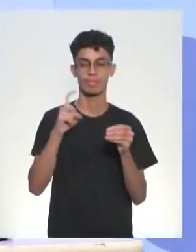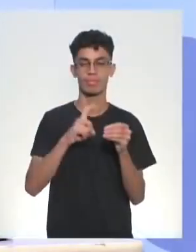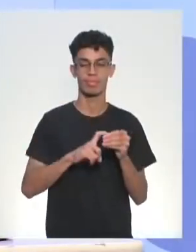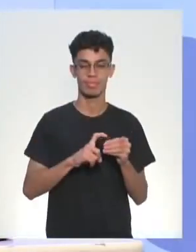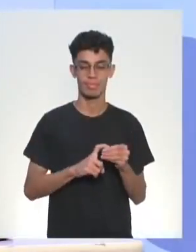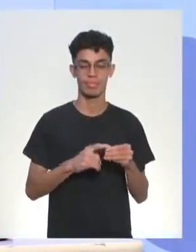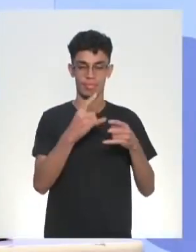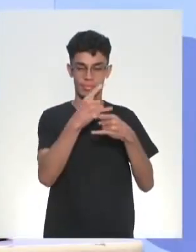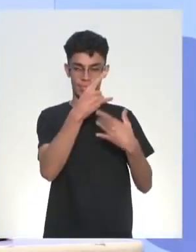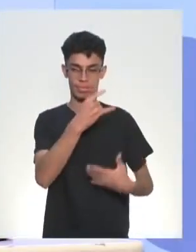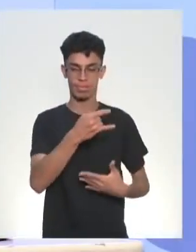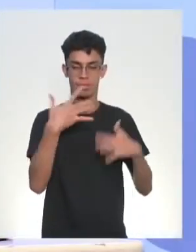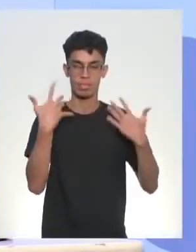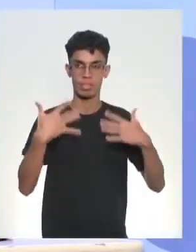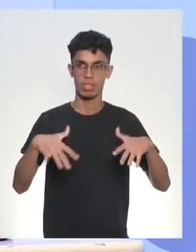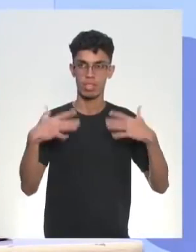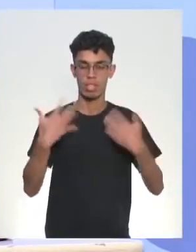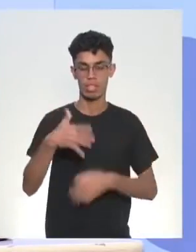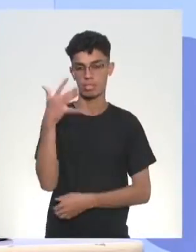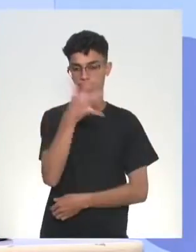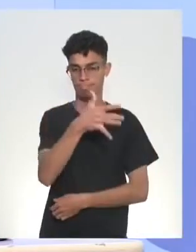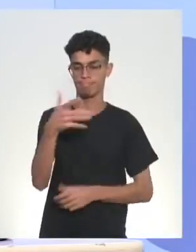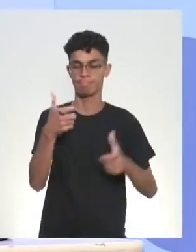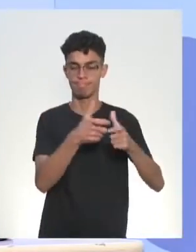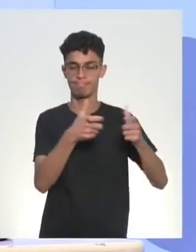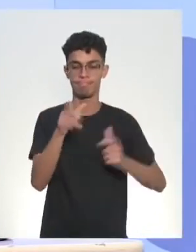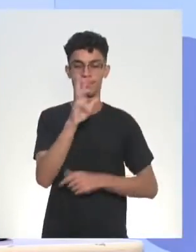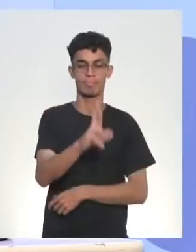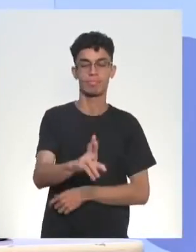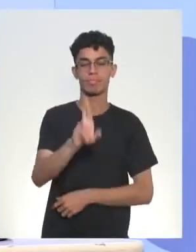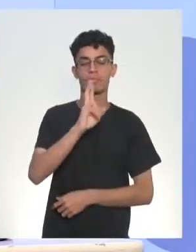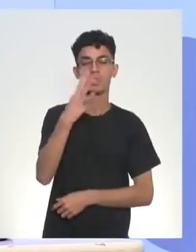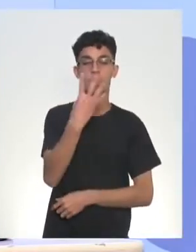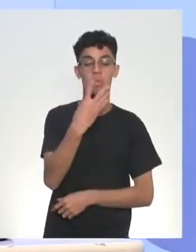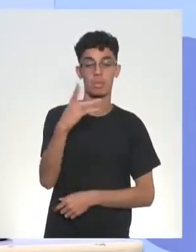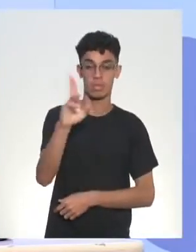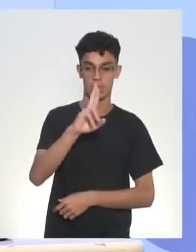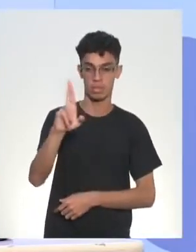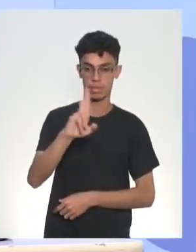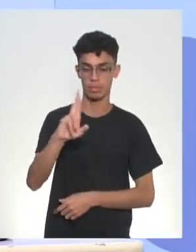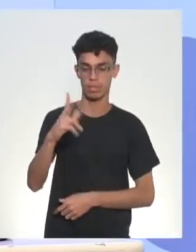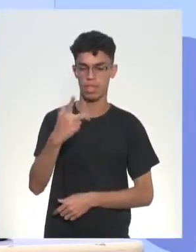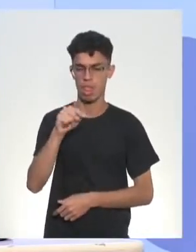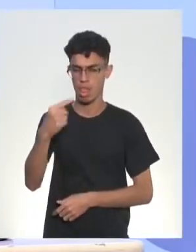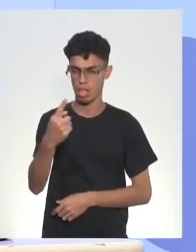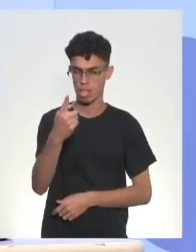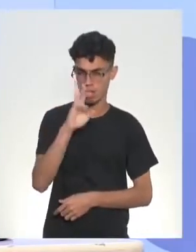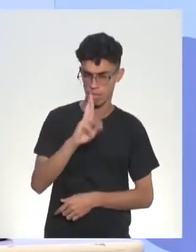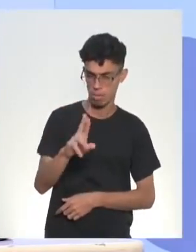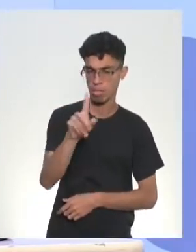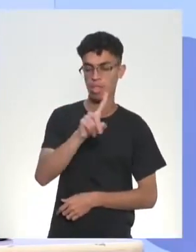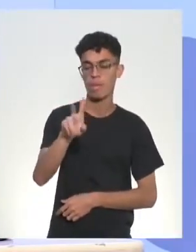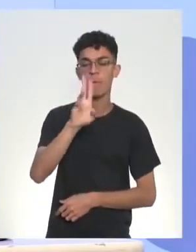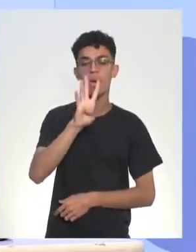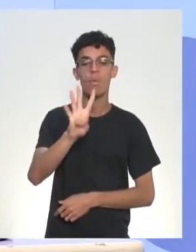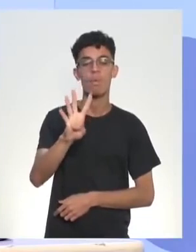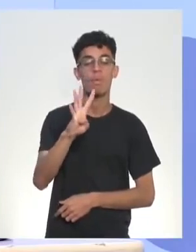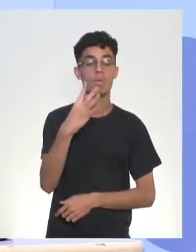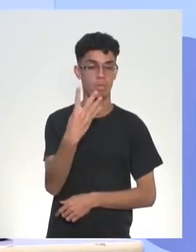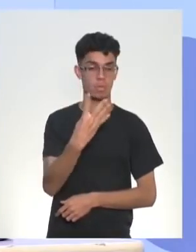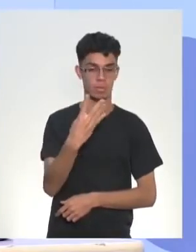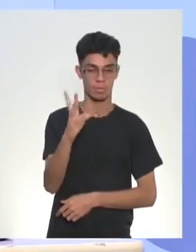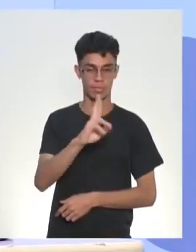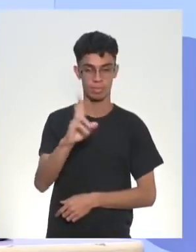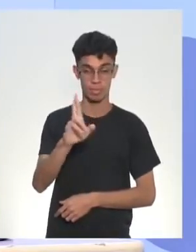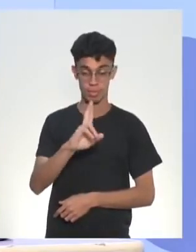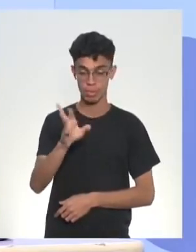Voltamos, o chat está bombando. E a resposta é R$ 4. Não tem outra. Então, vai um grande abraço aí para